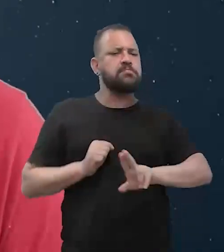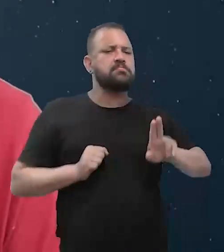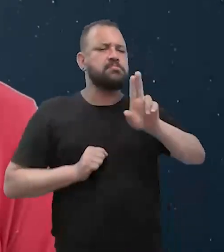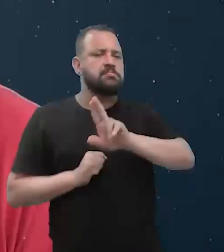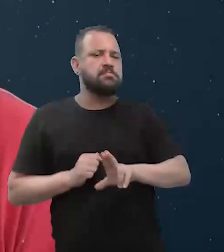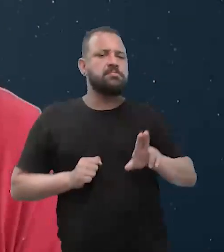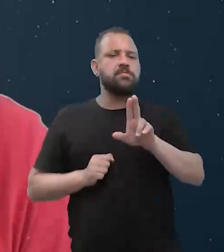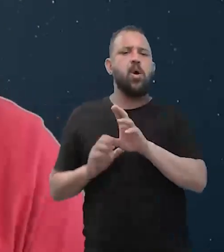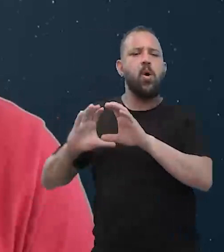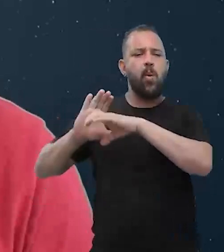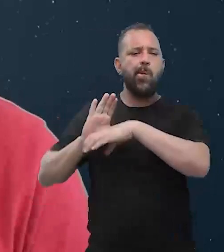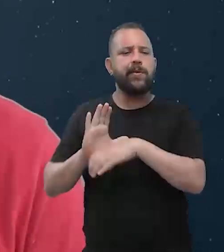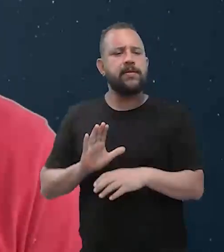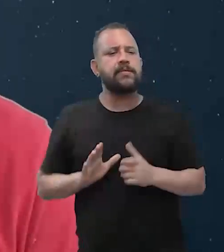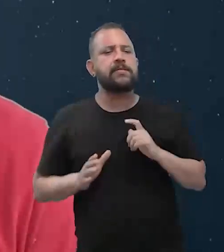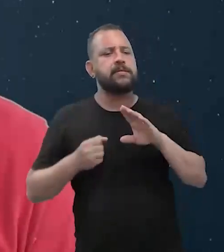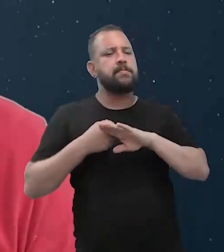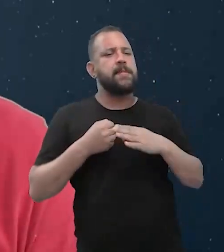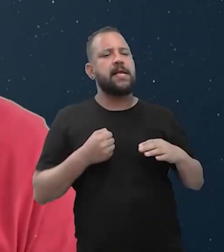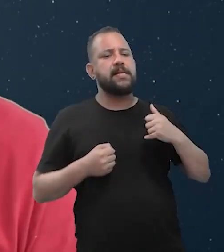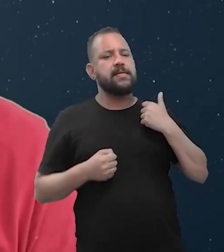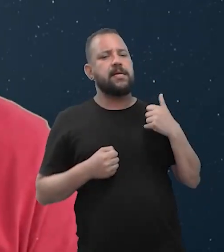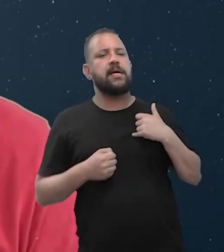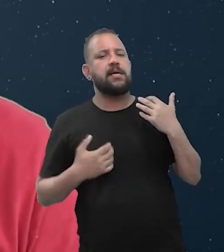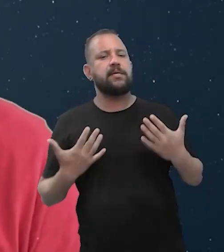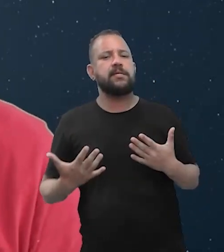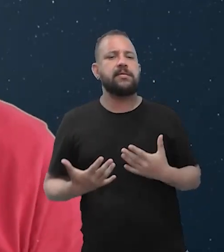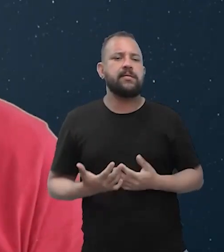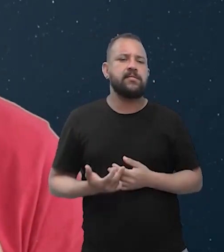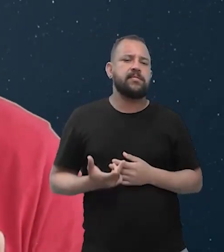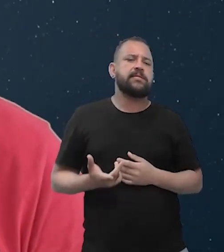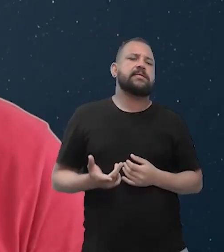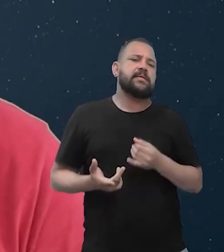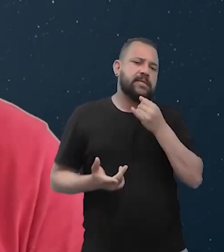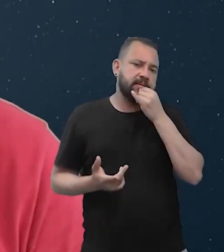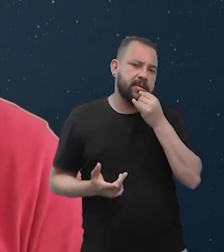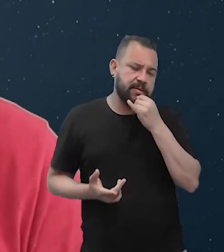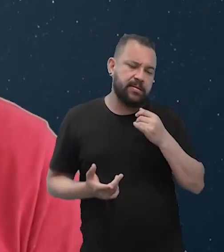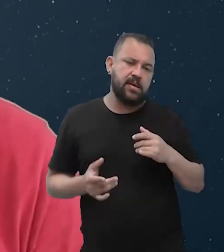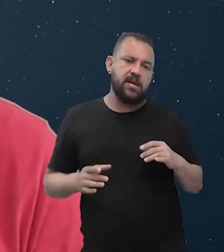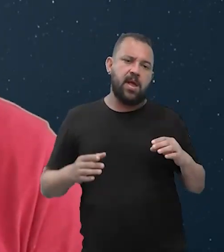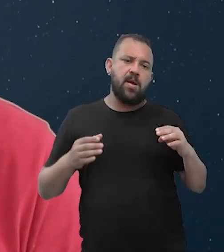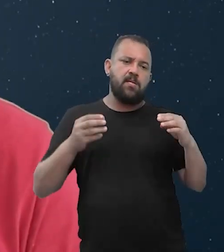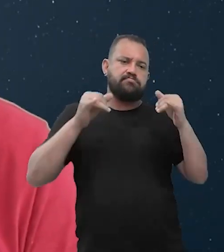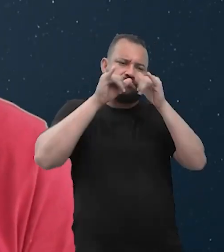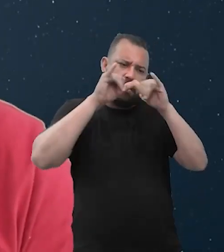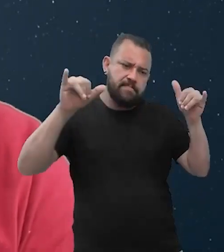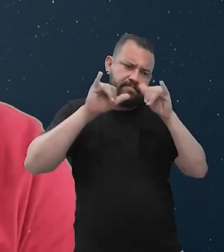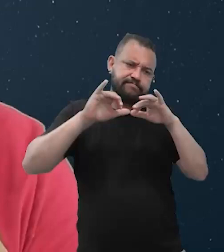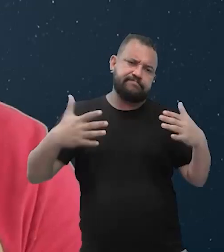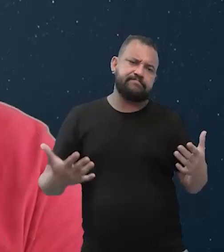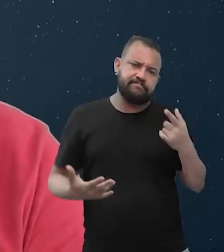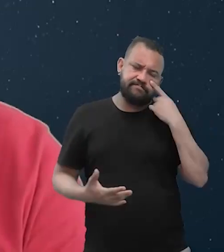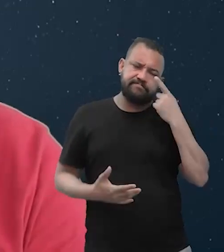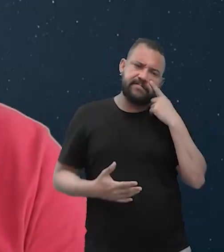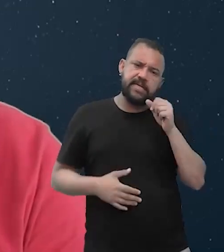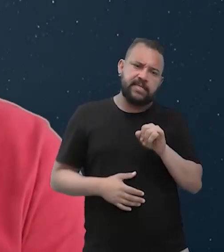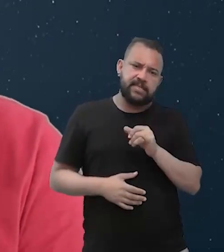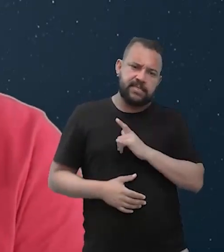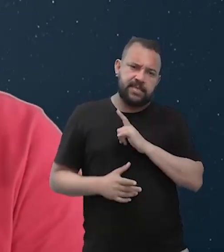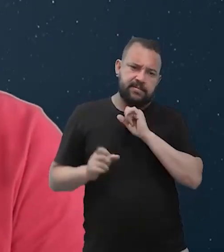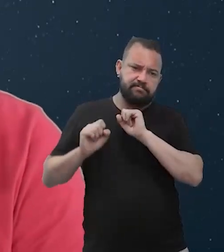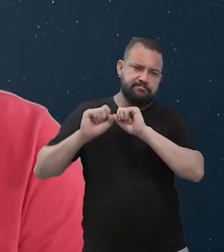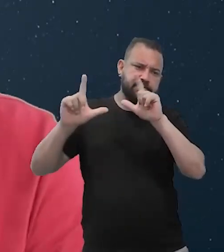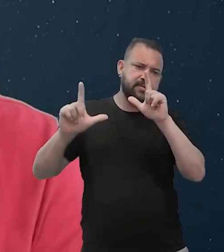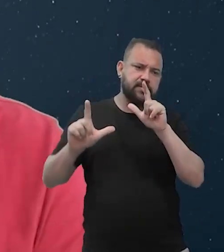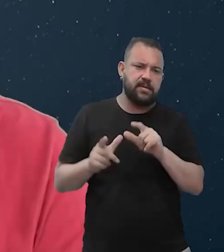de média de idade para você estimar, por exemplo, uma campanha publicitária. Observe, se esse recorte dessas mulheres